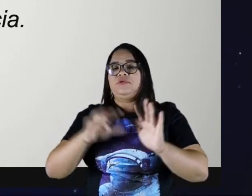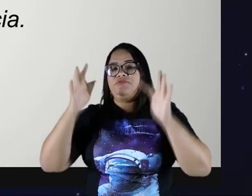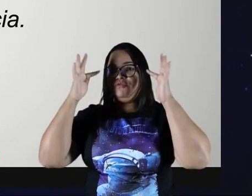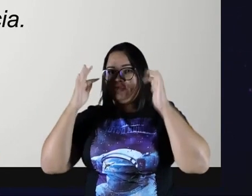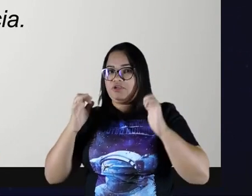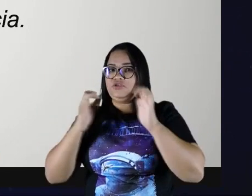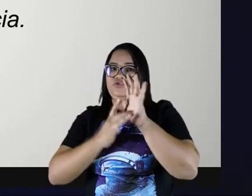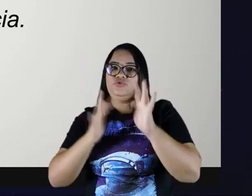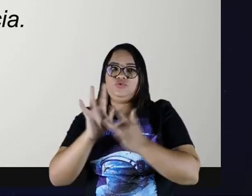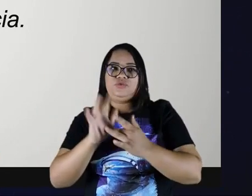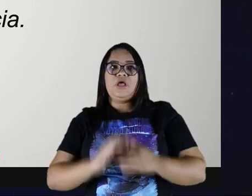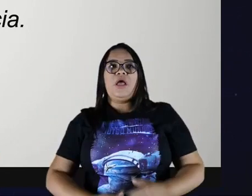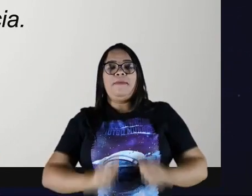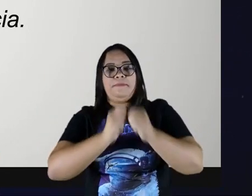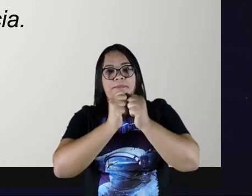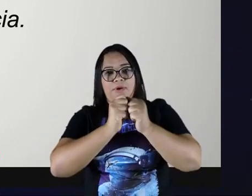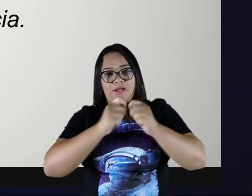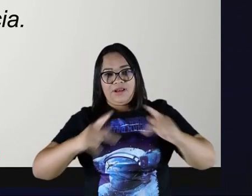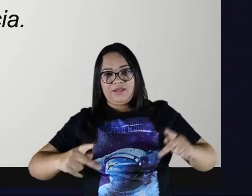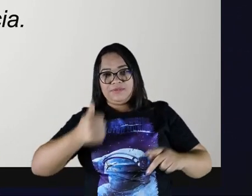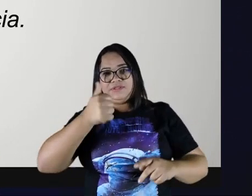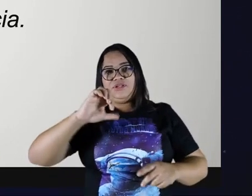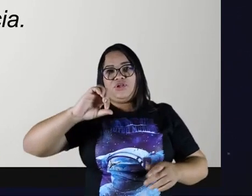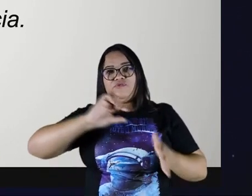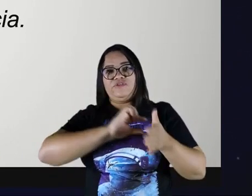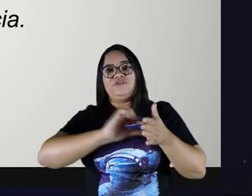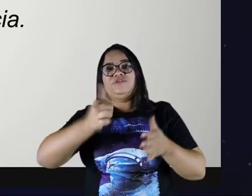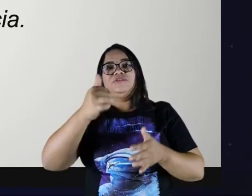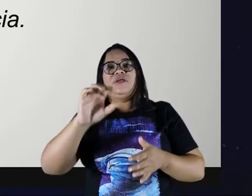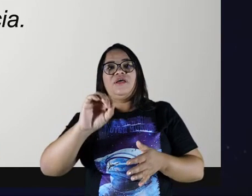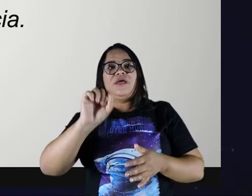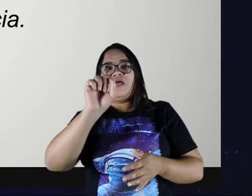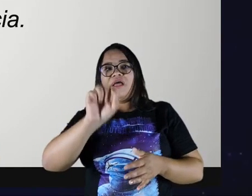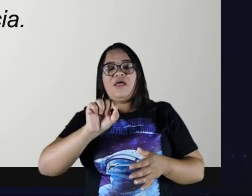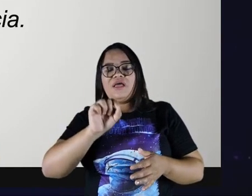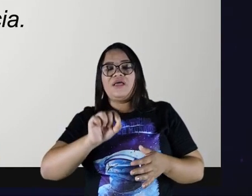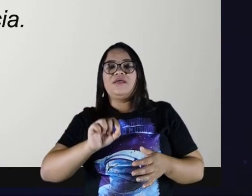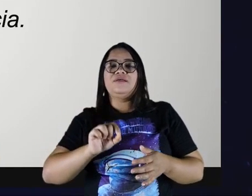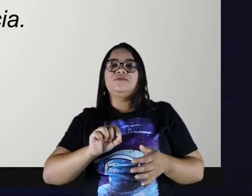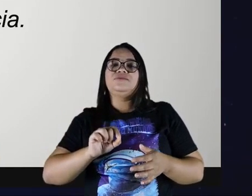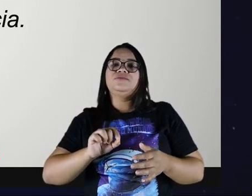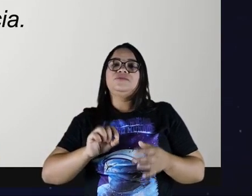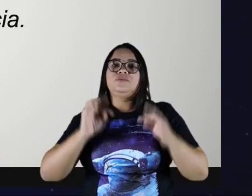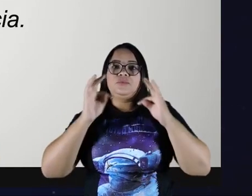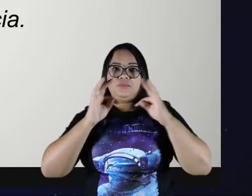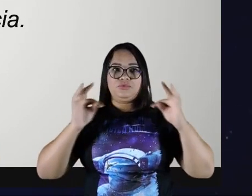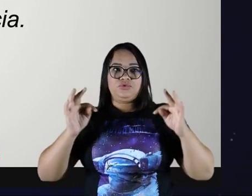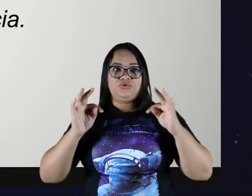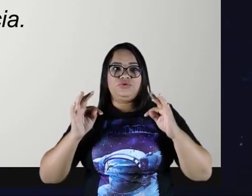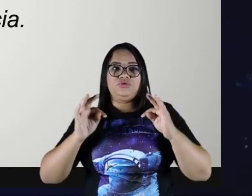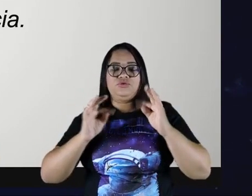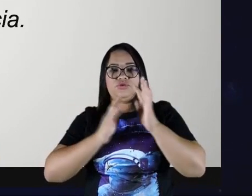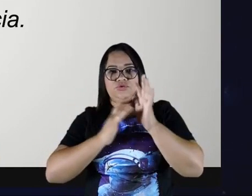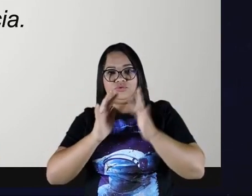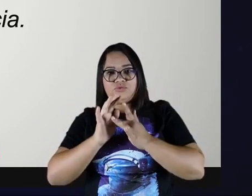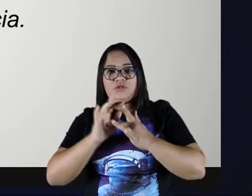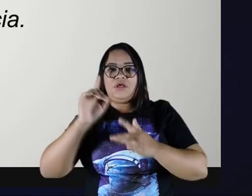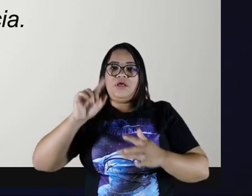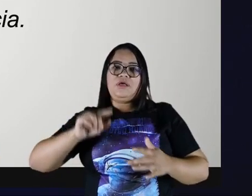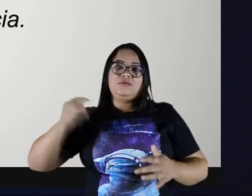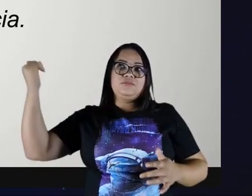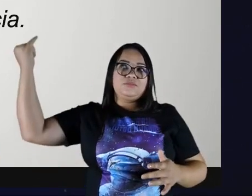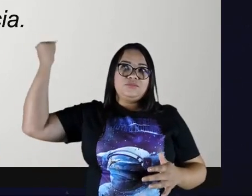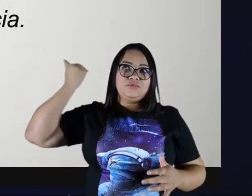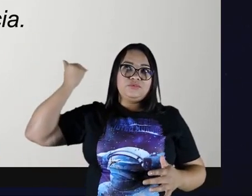10, quem é o testemunho de Jesus? É o espírito de profecia. E nós cremos claramente